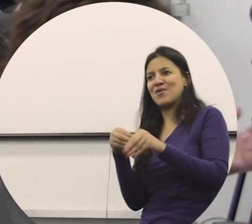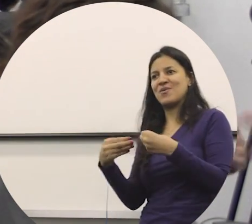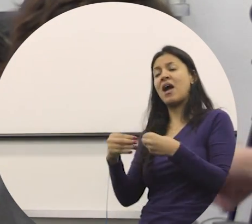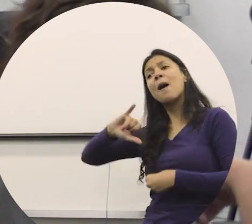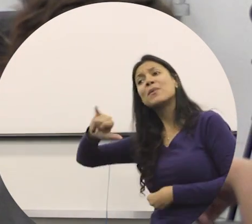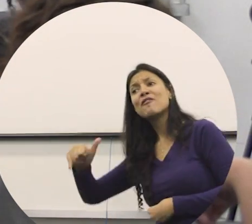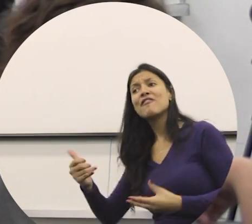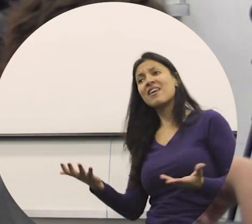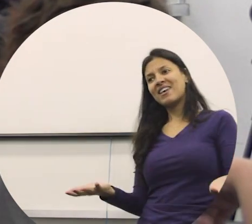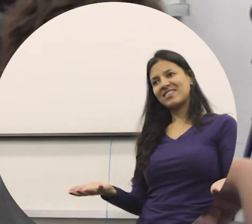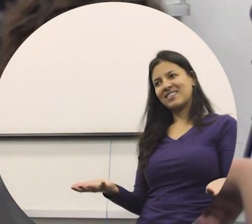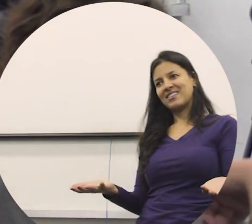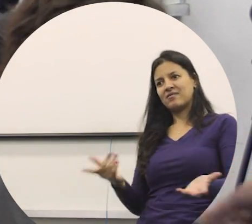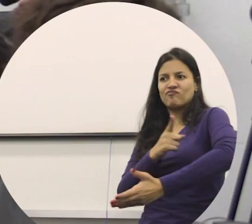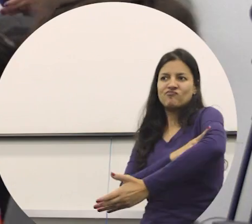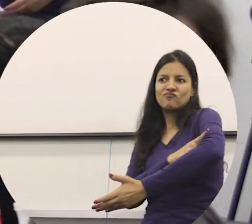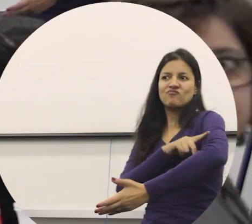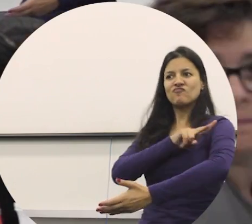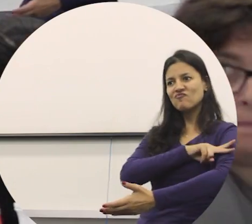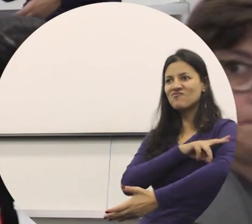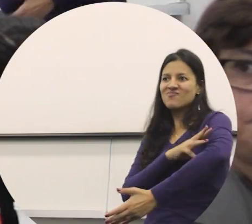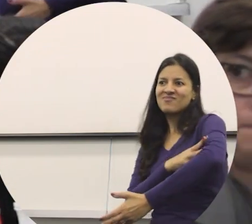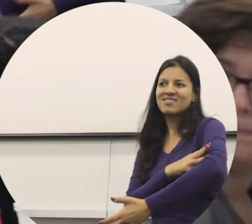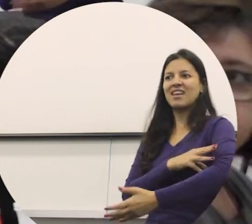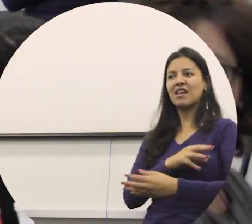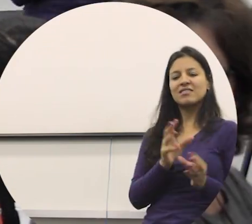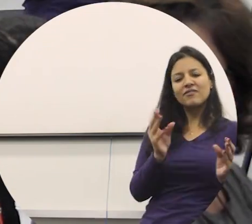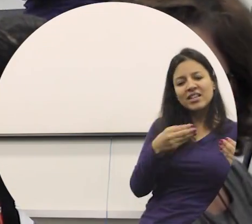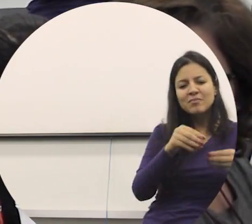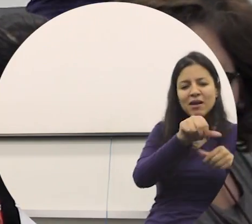aproveitar isso que está acontecendo agora, né? Eu penso que o que eu